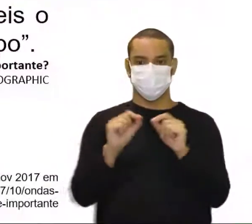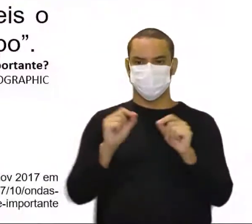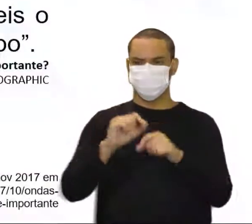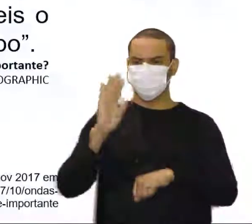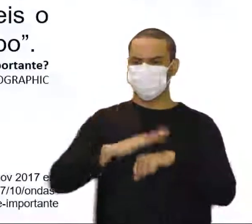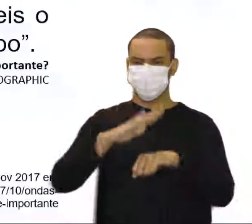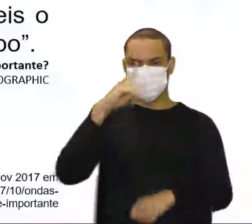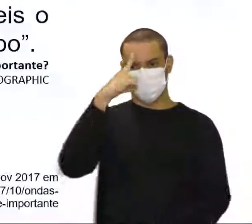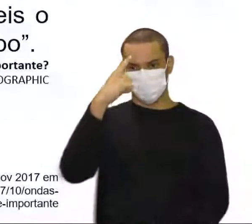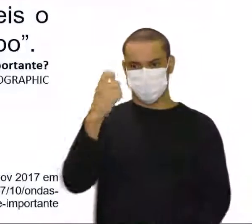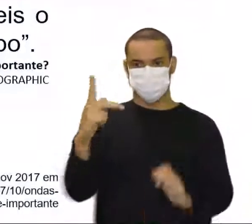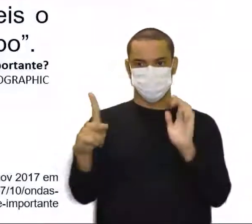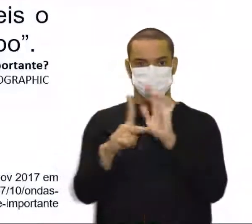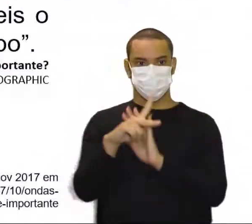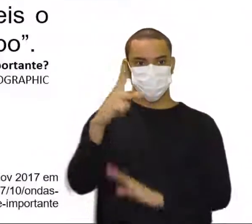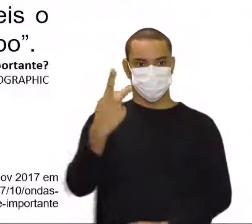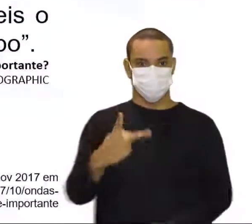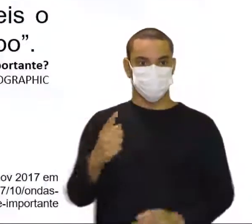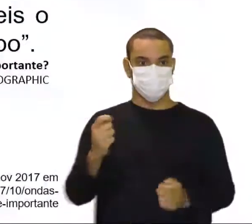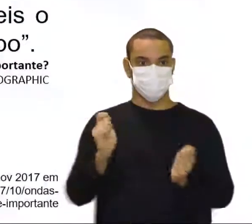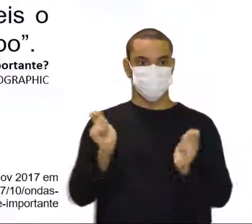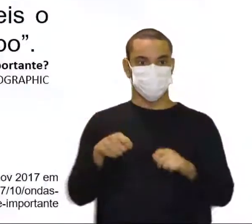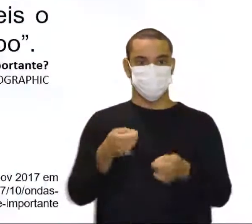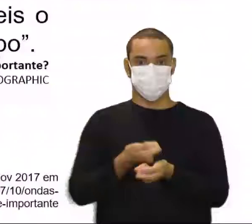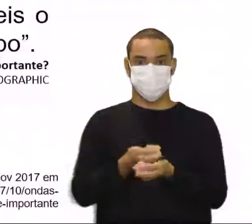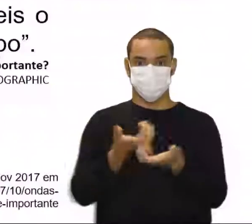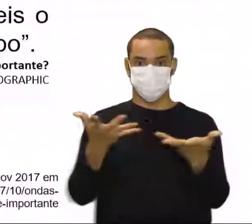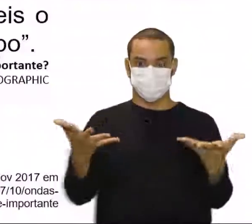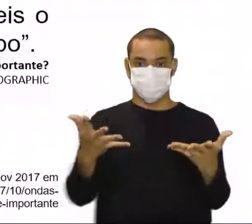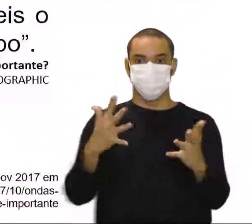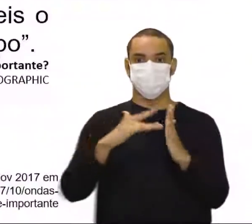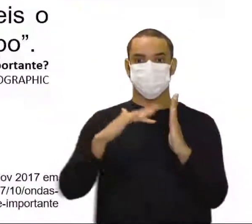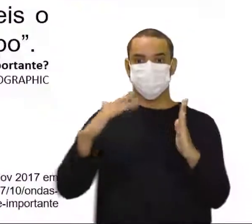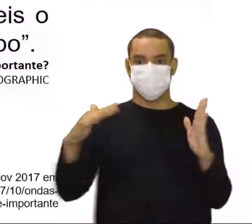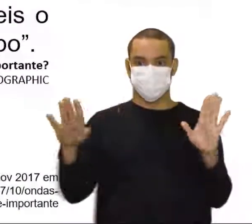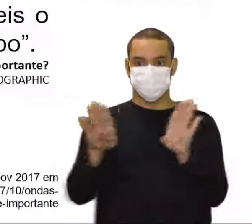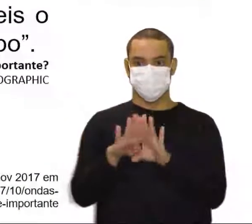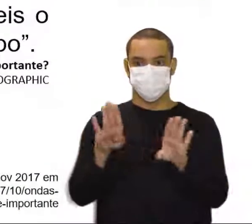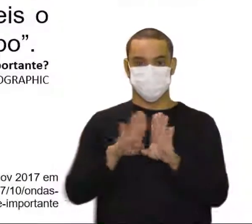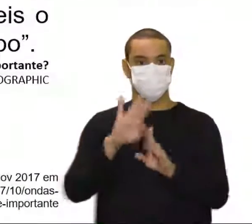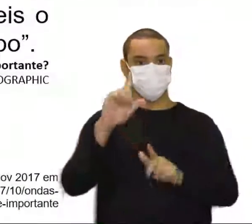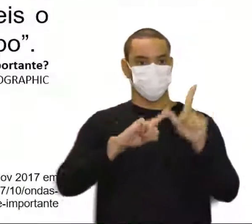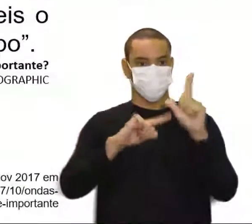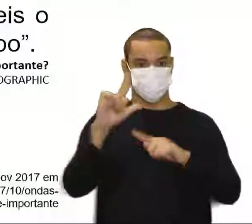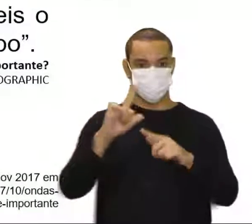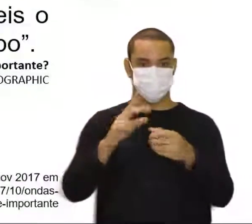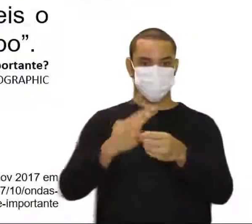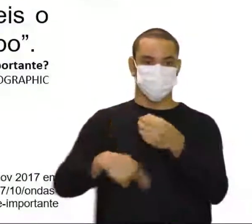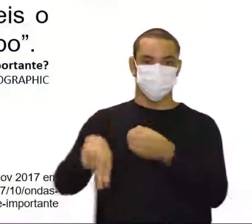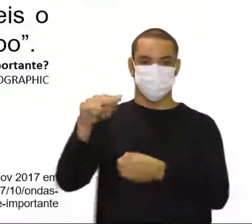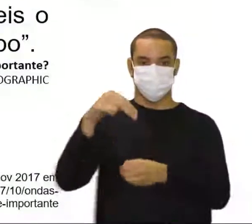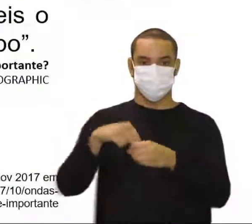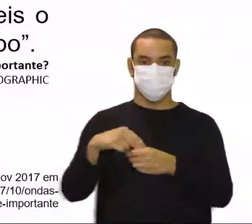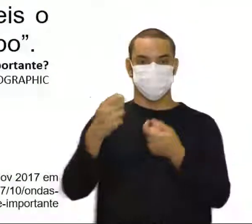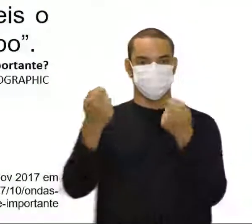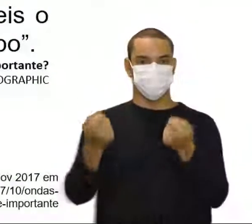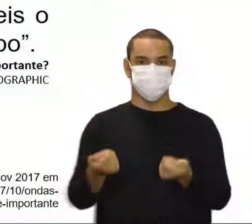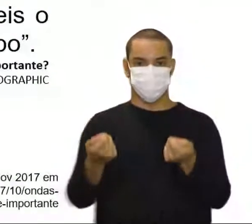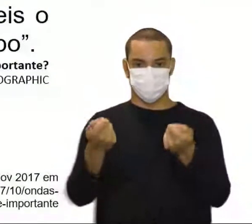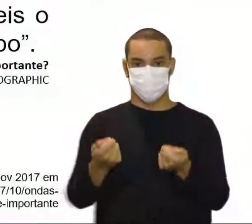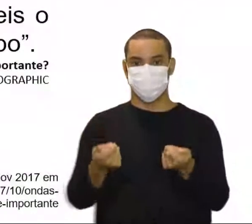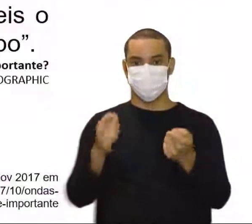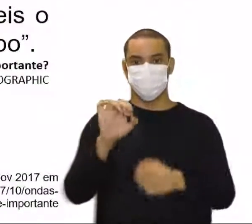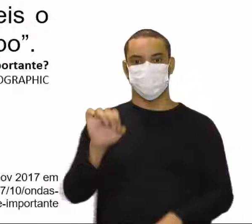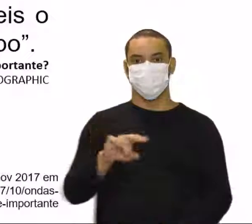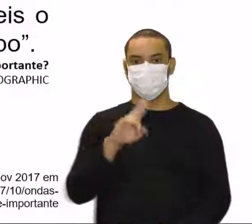mais violentos que o cosmos pode oferecer, que são explosões e colisões entre estrelas de nêutrons ultradensas